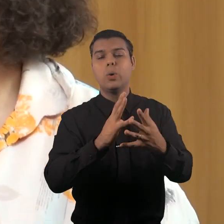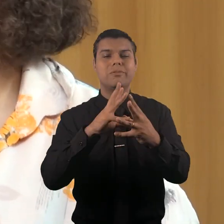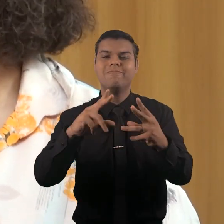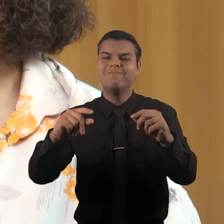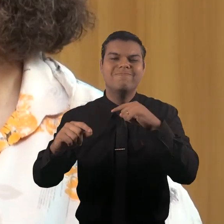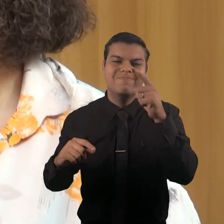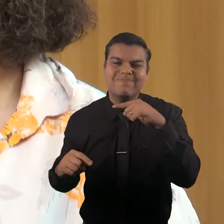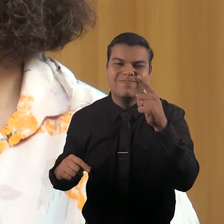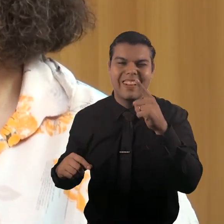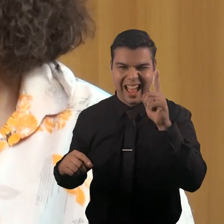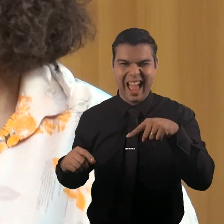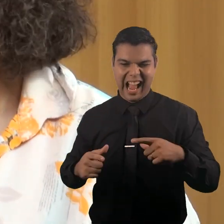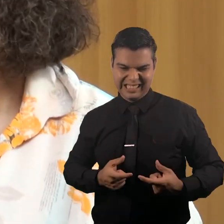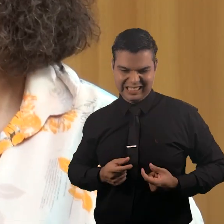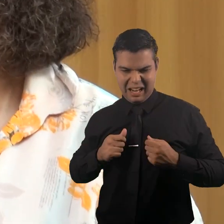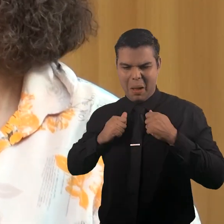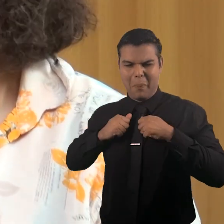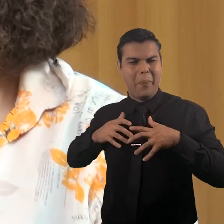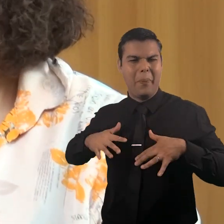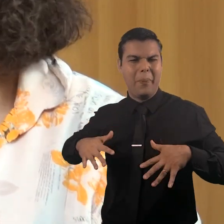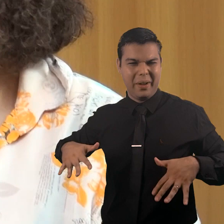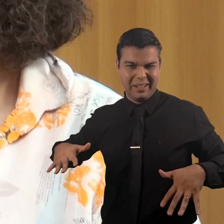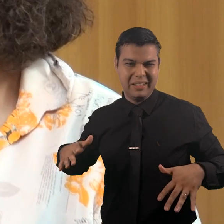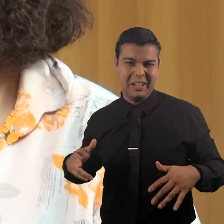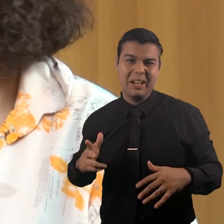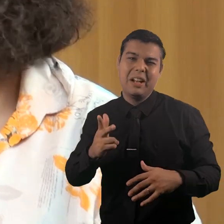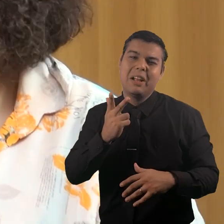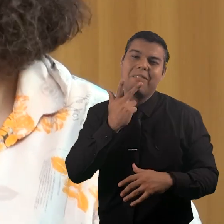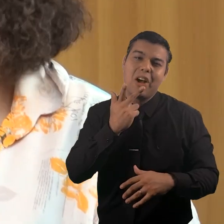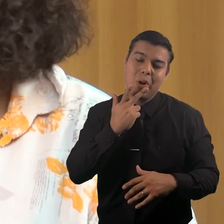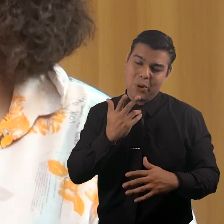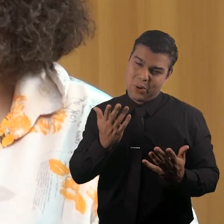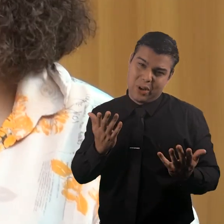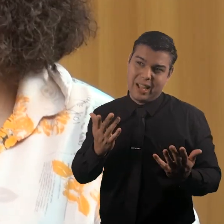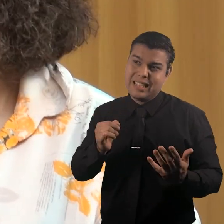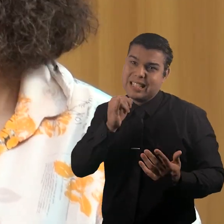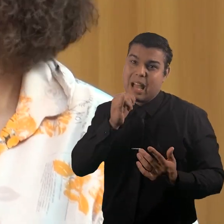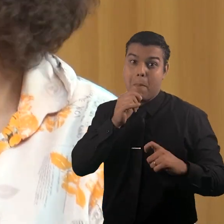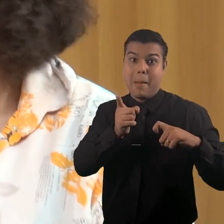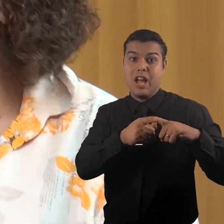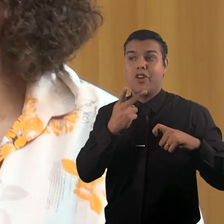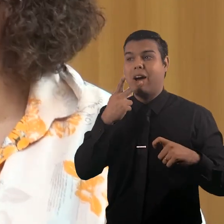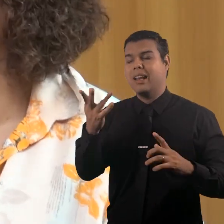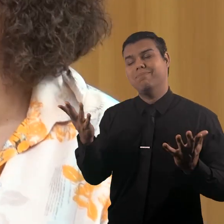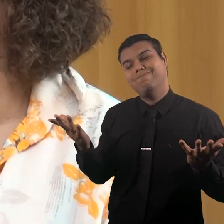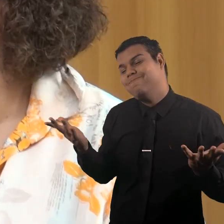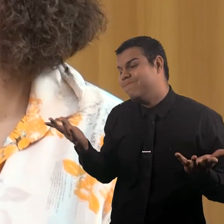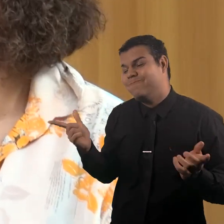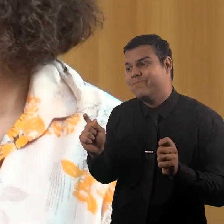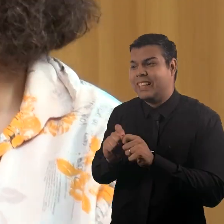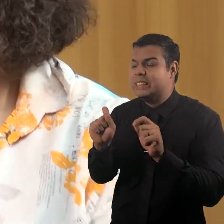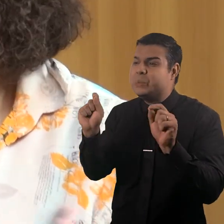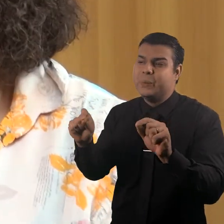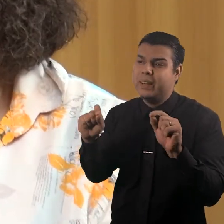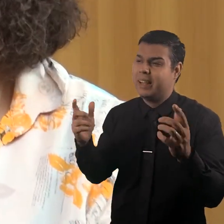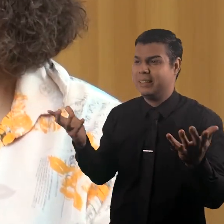pacientes metastáticos, que você não tem, que a medicina diz, não temos mais o que fazer, meu marido é um desses pacientes.